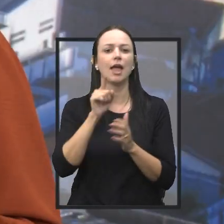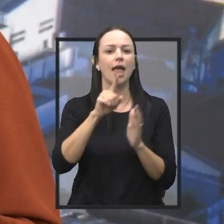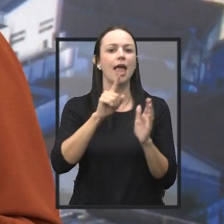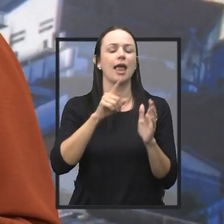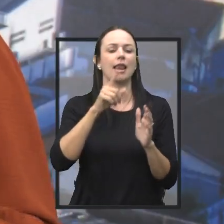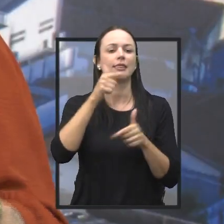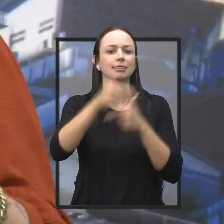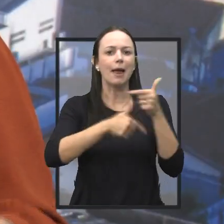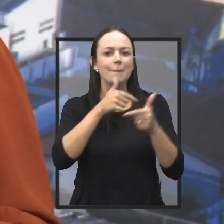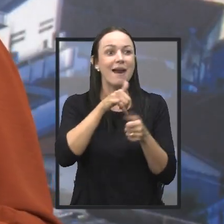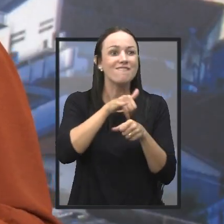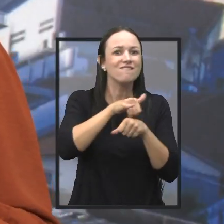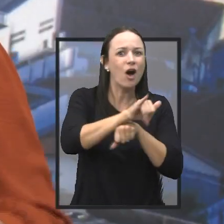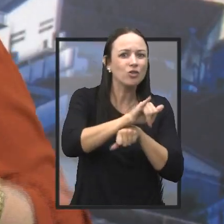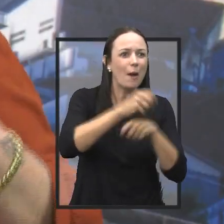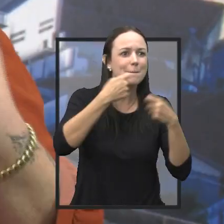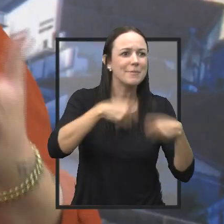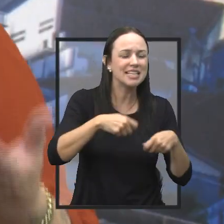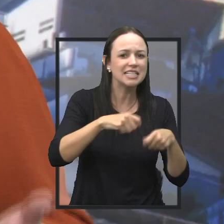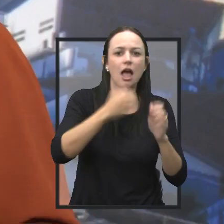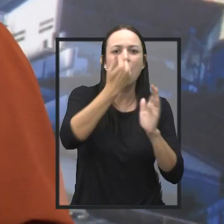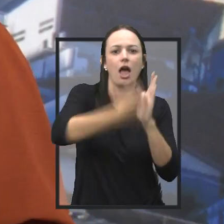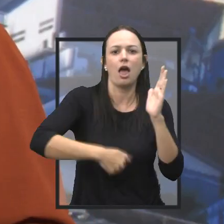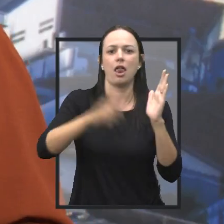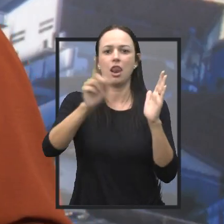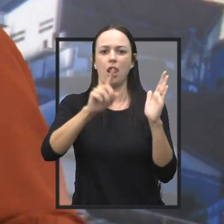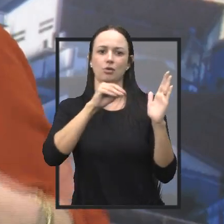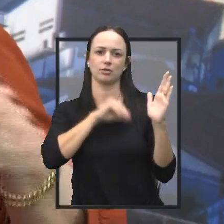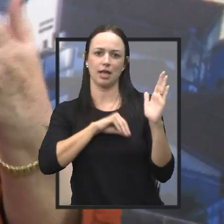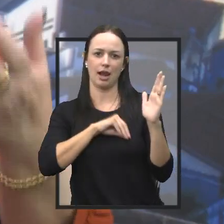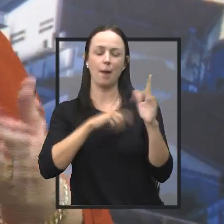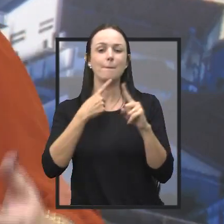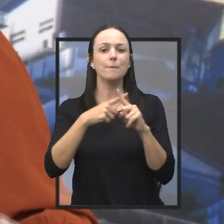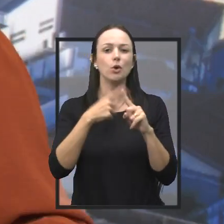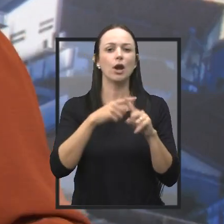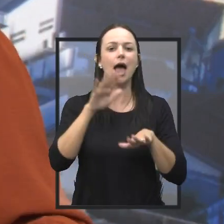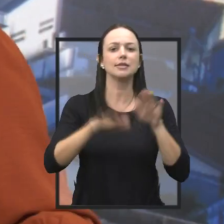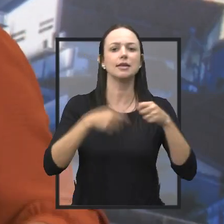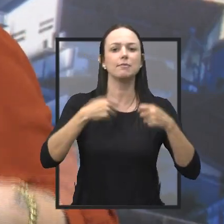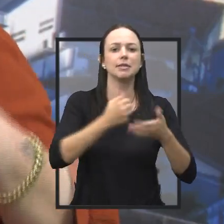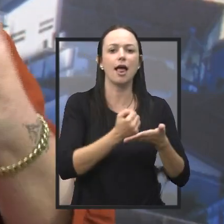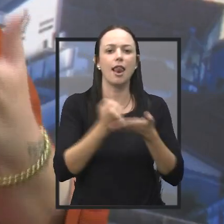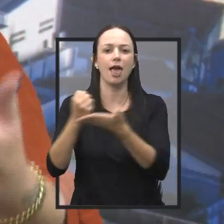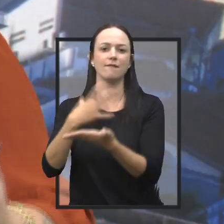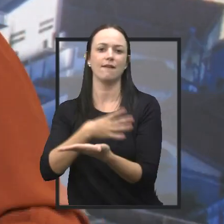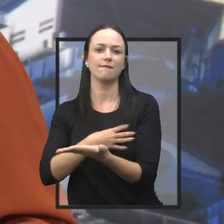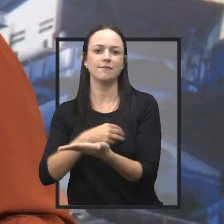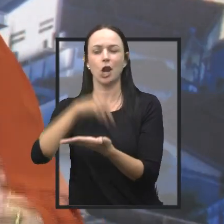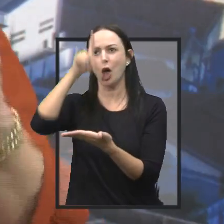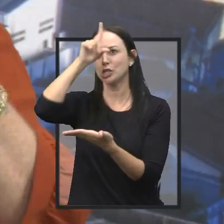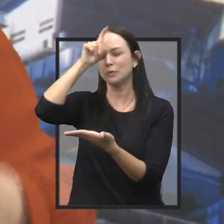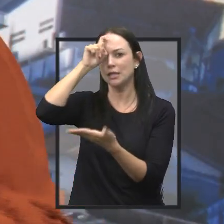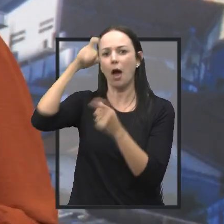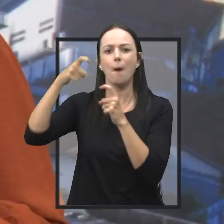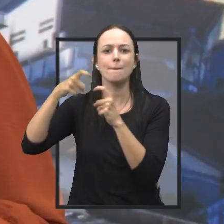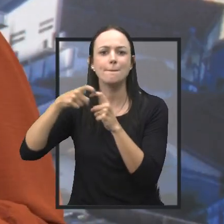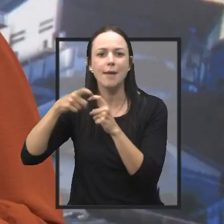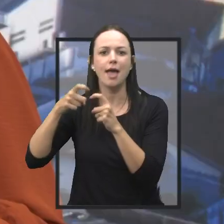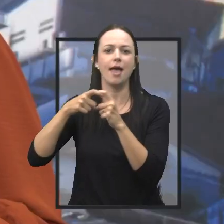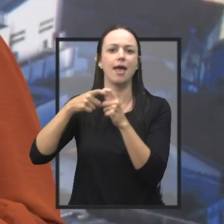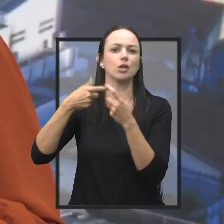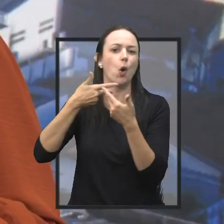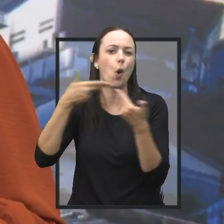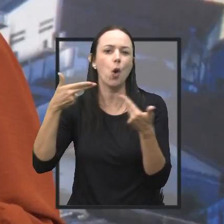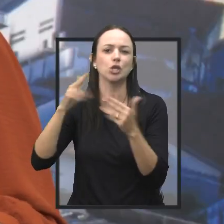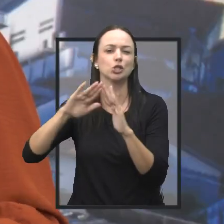seu trabalho se ele precisar faltar para cuidar de filhos, para levar para o hospital, para consultas médicas e para as